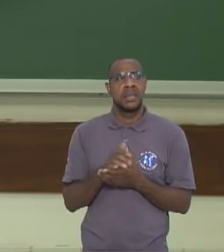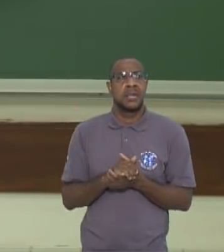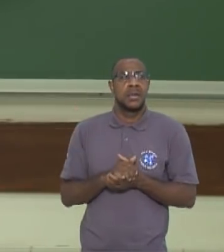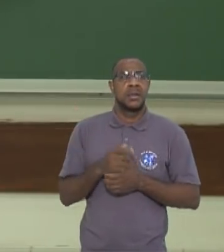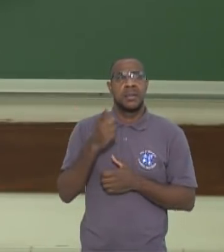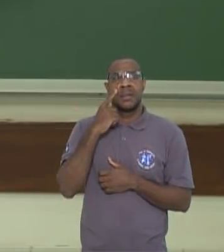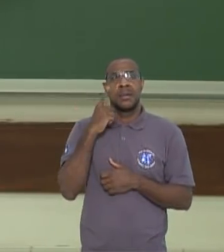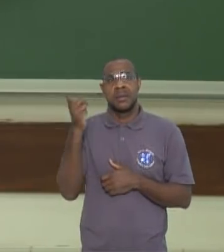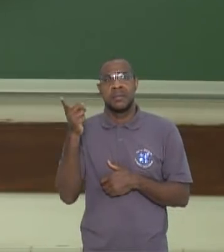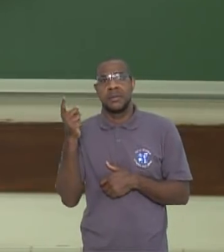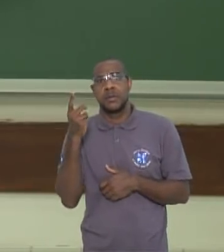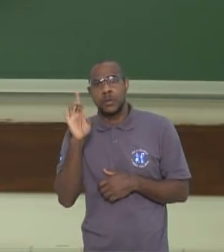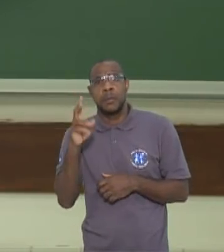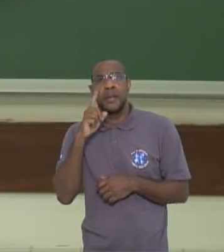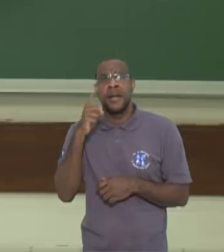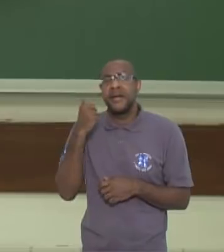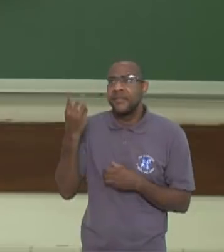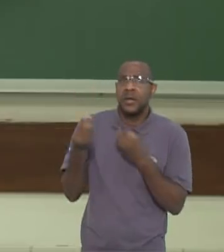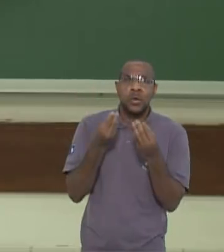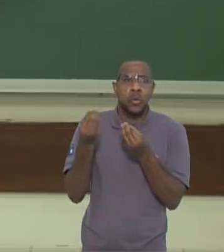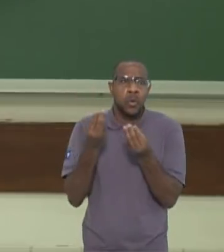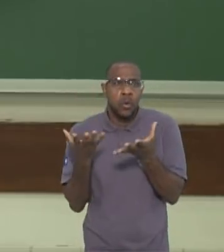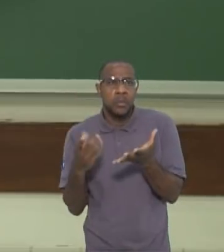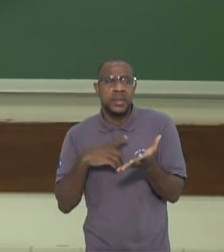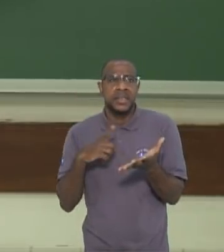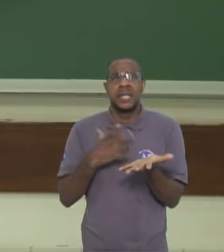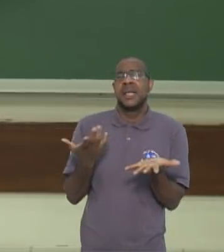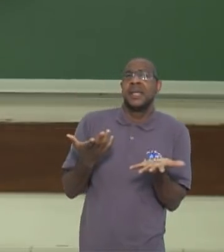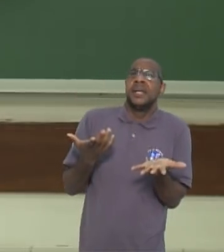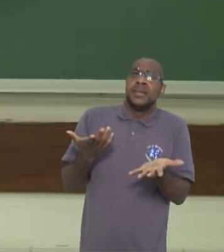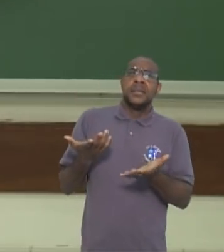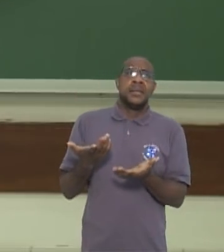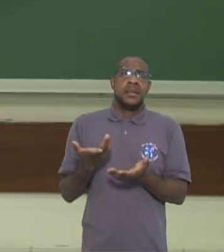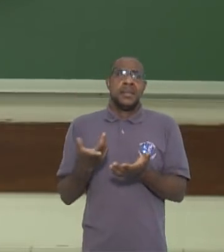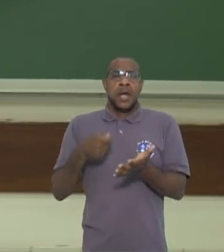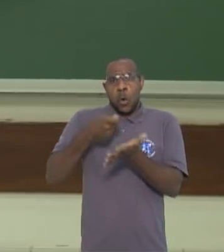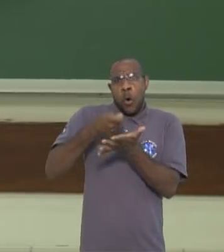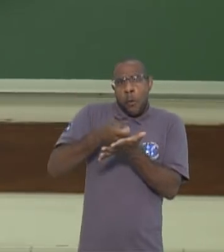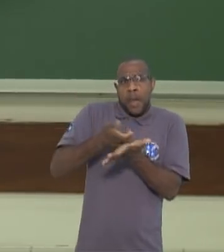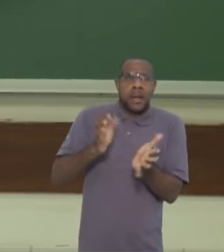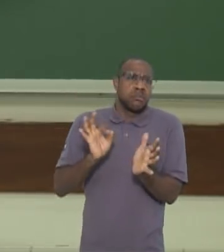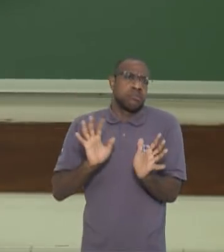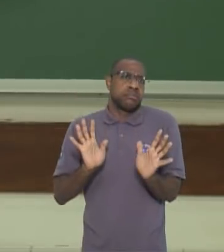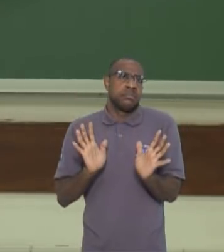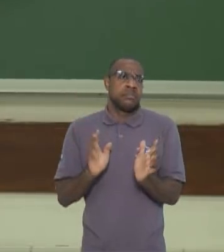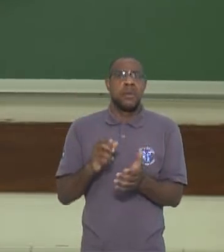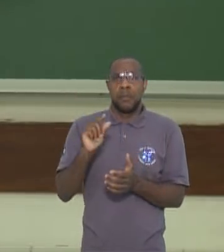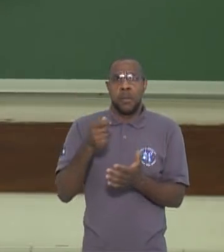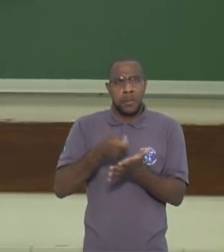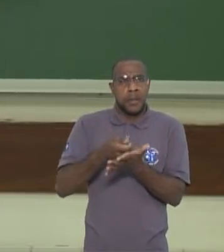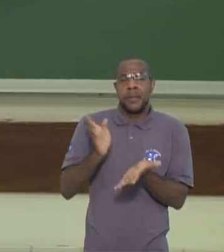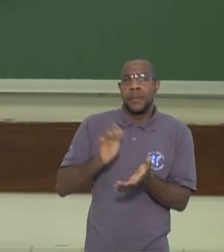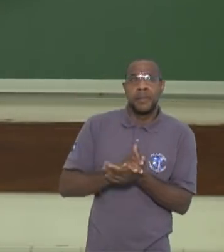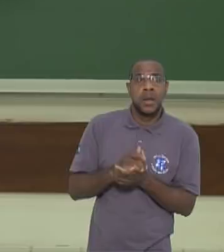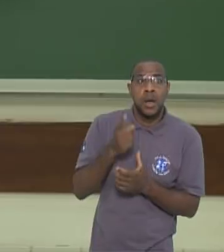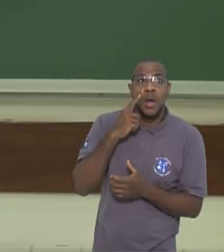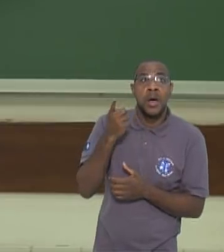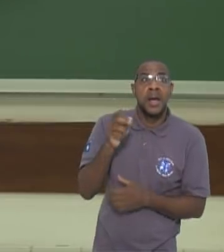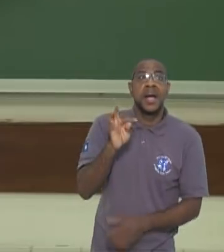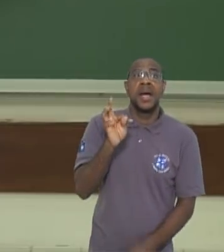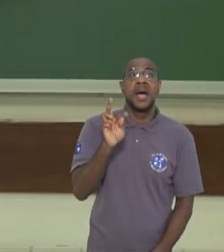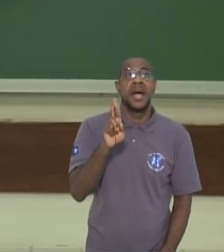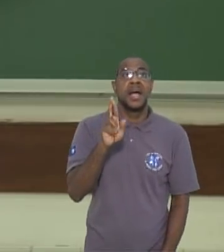colocar elas para vocês verem que existem outras além das que a gente está falando aqui, as mais importantes, as mais cobradas. Síndrome do triplo X ou